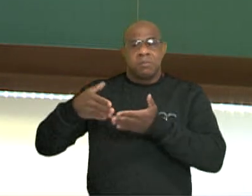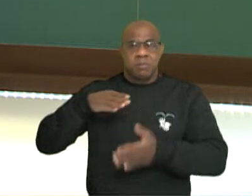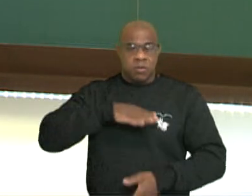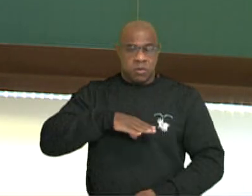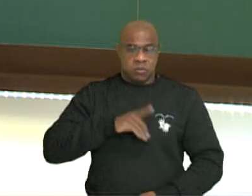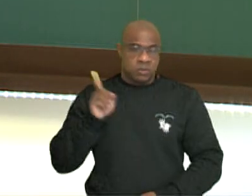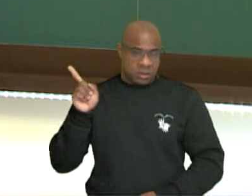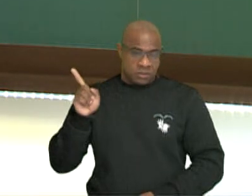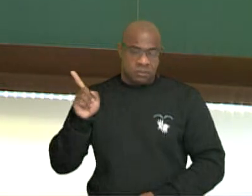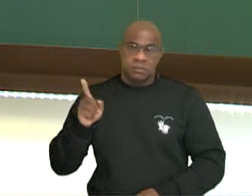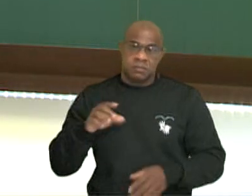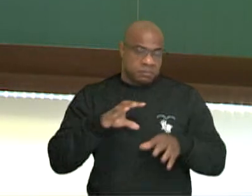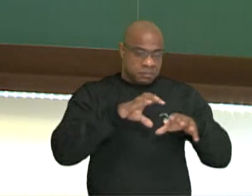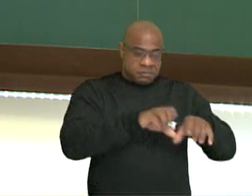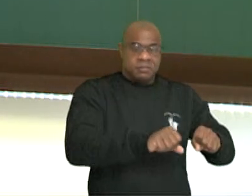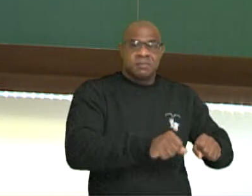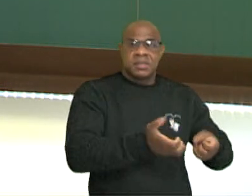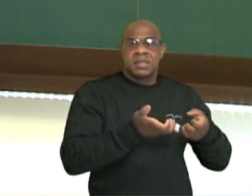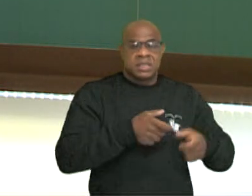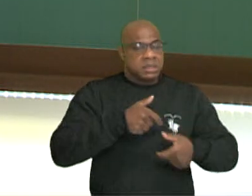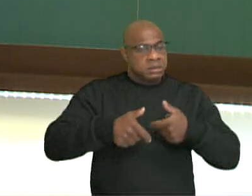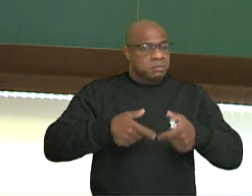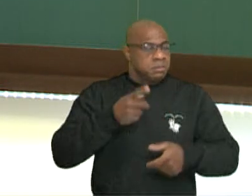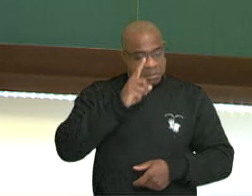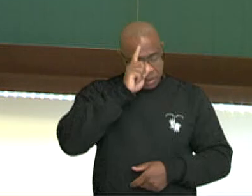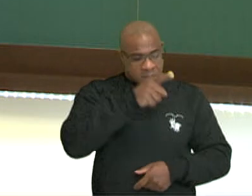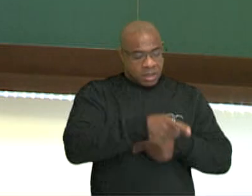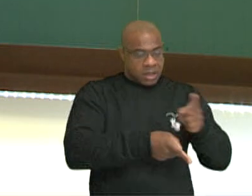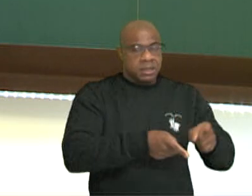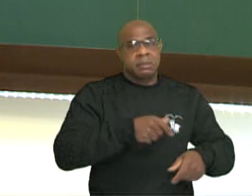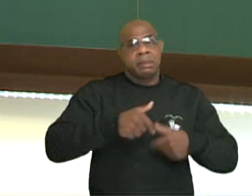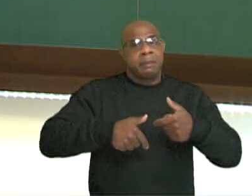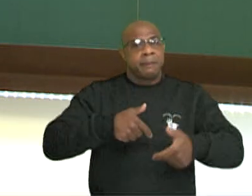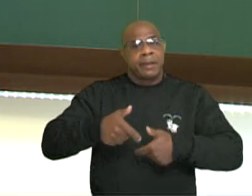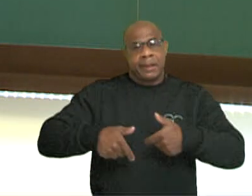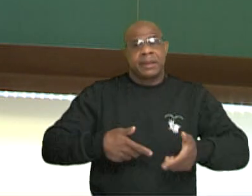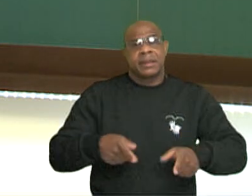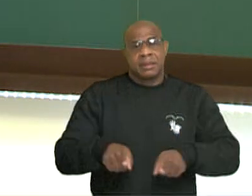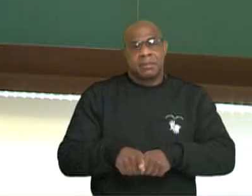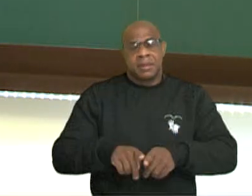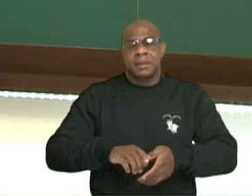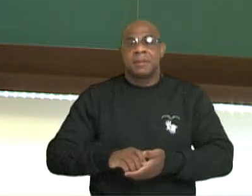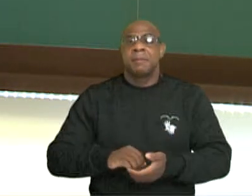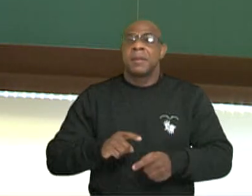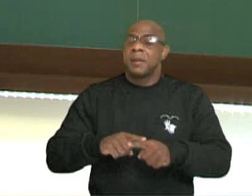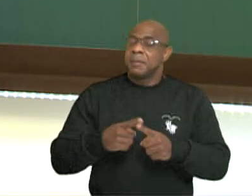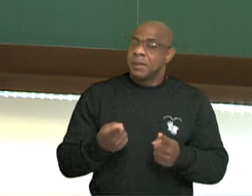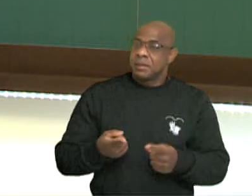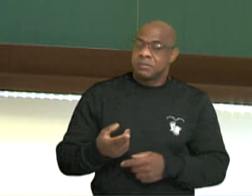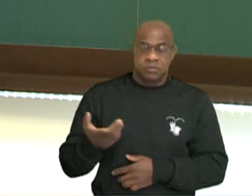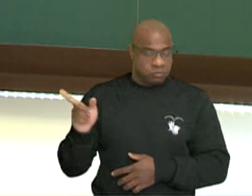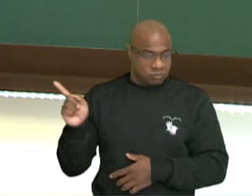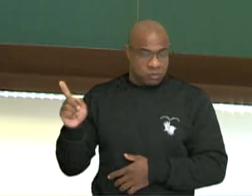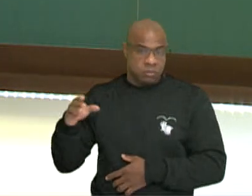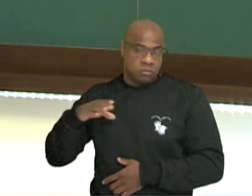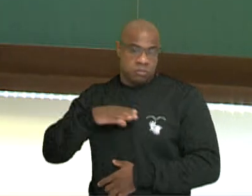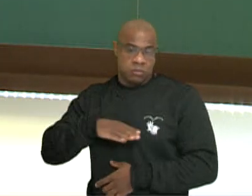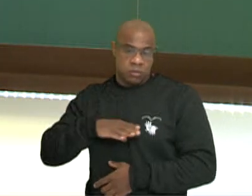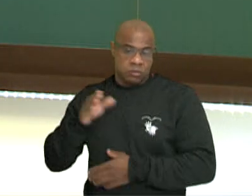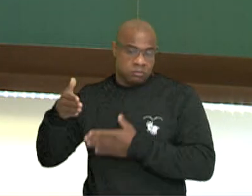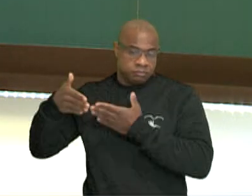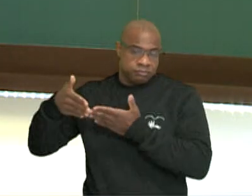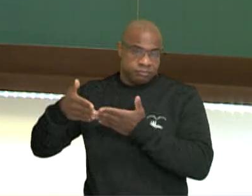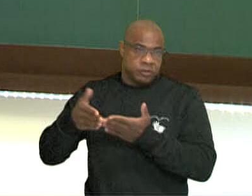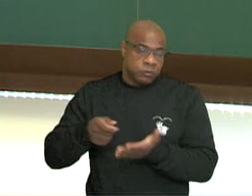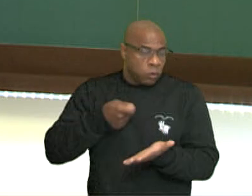também essa lida, né, organização dos portugueses em território brasileiro,